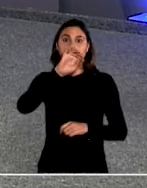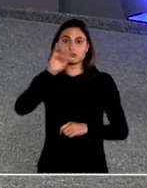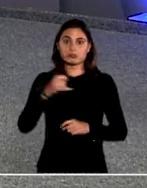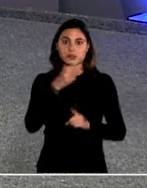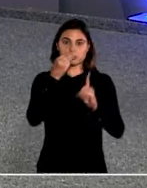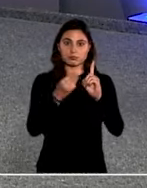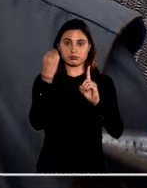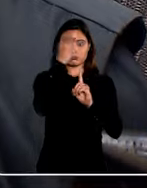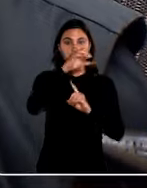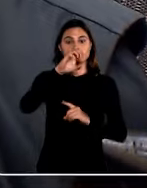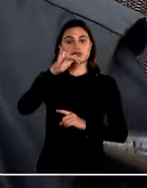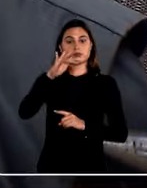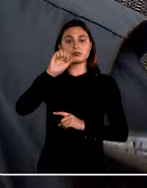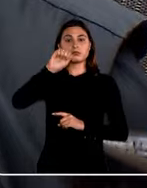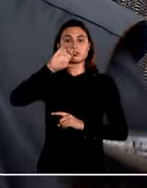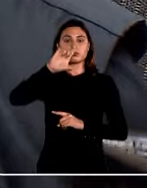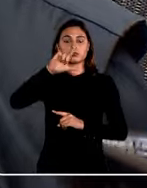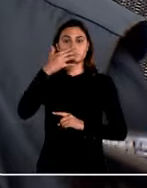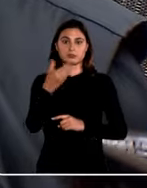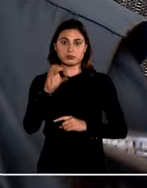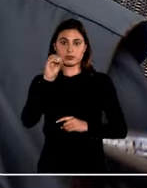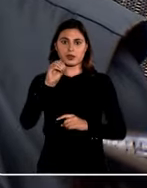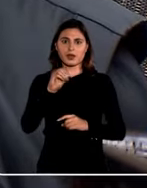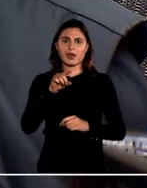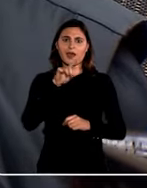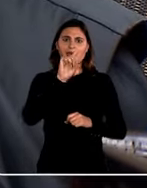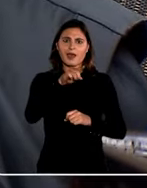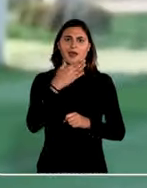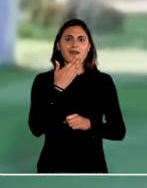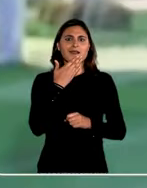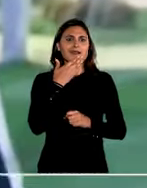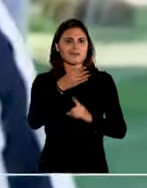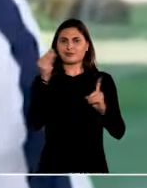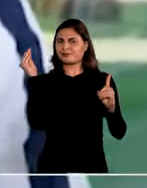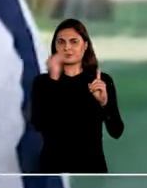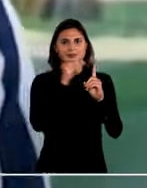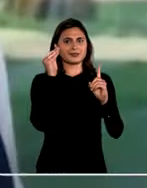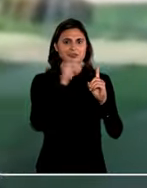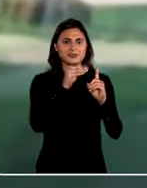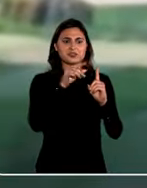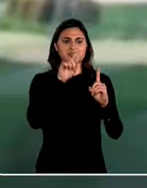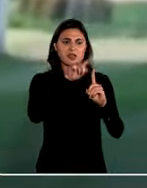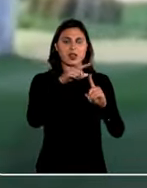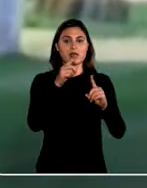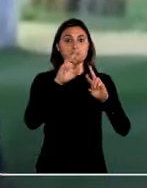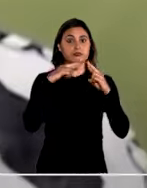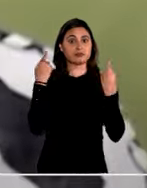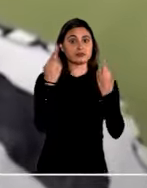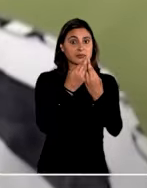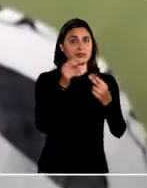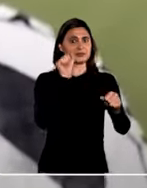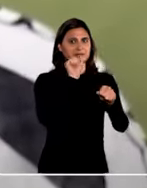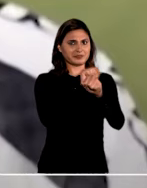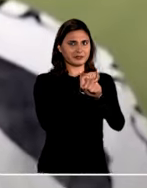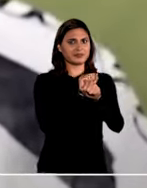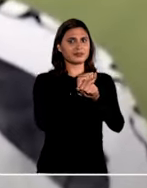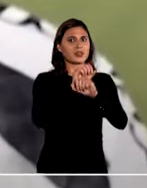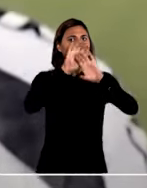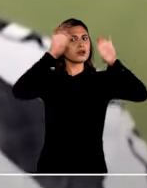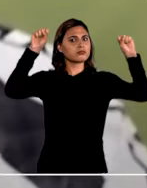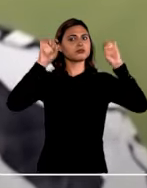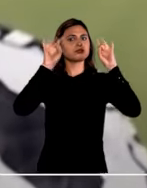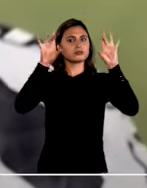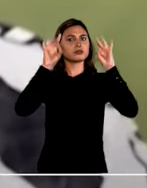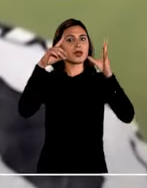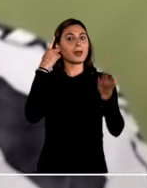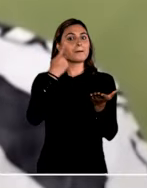STJ Ministro Francisco Falcão negou o pedido do amigo do jogador Robinho para adiamento da sessão de julgamento da corte